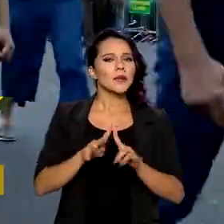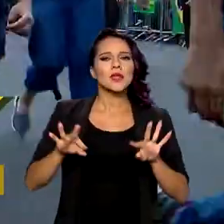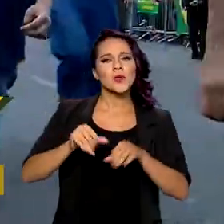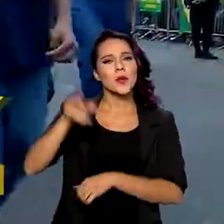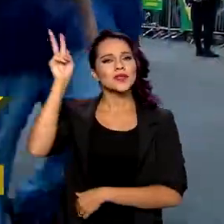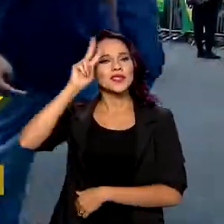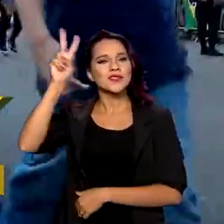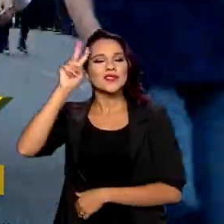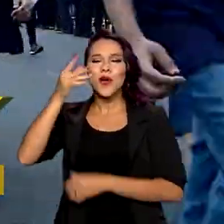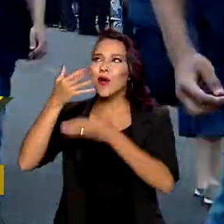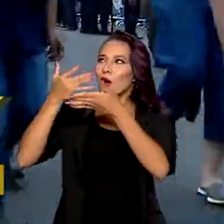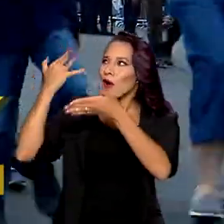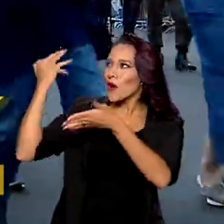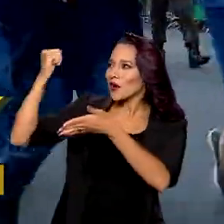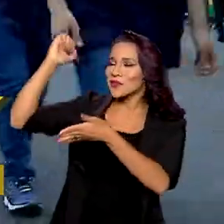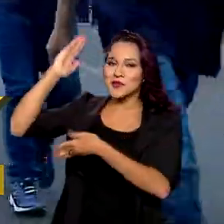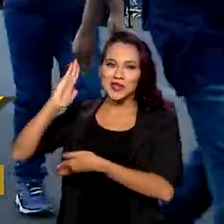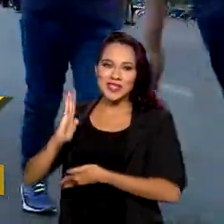história do nosso Brasil, né,